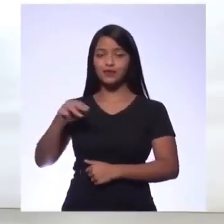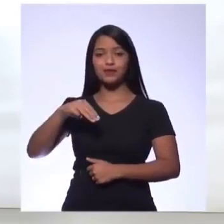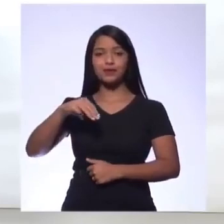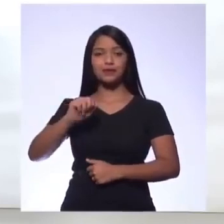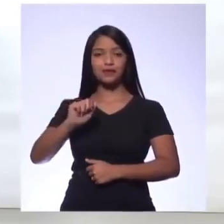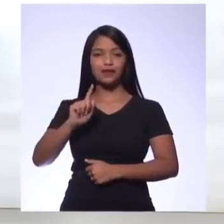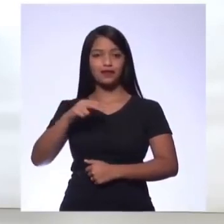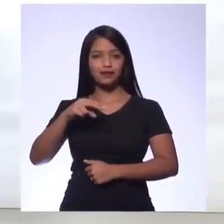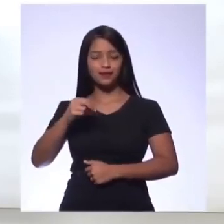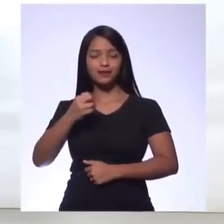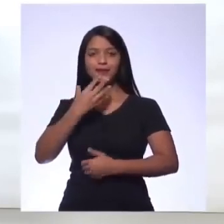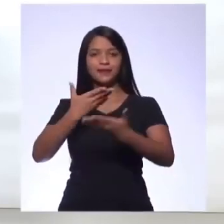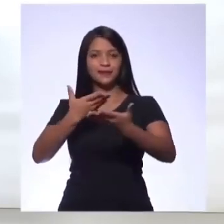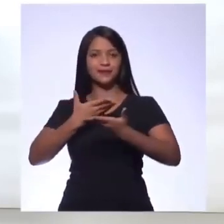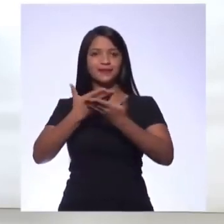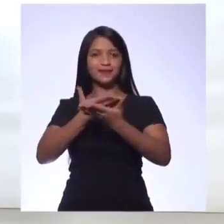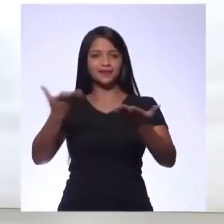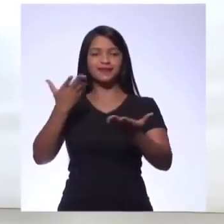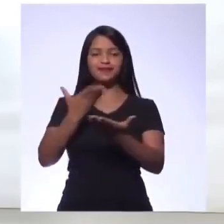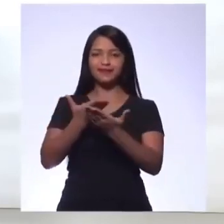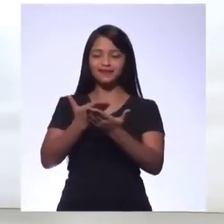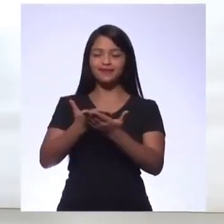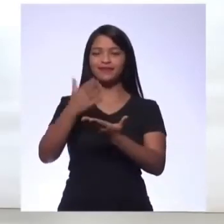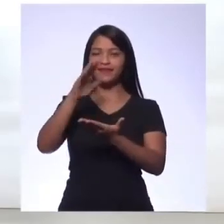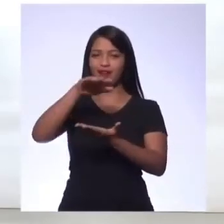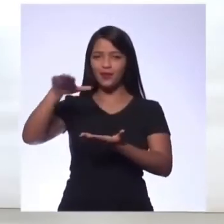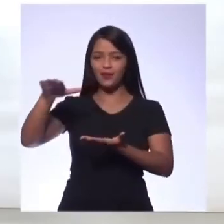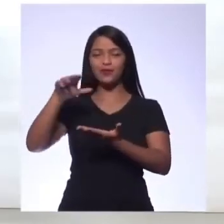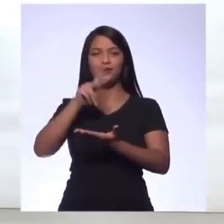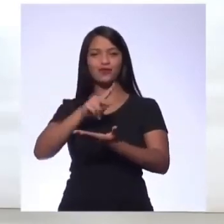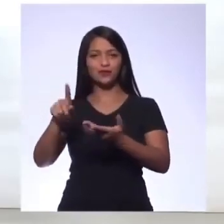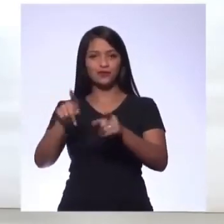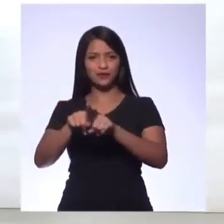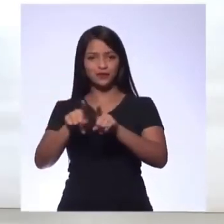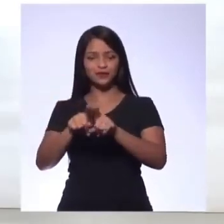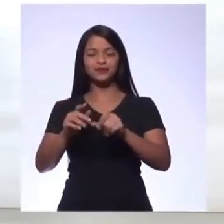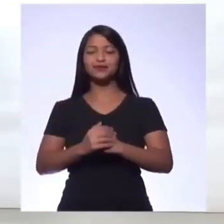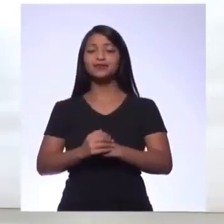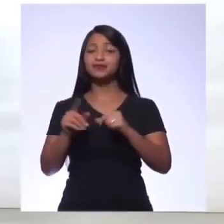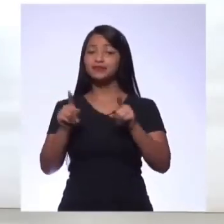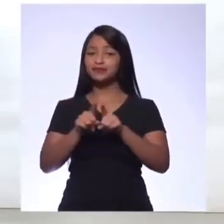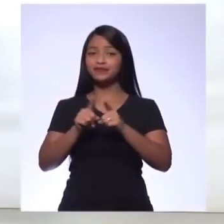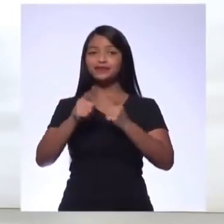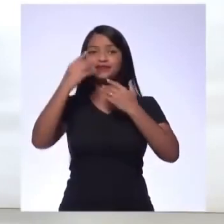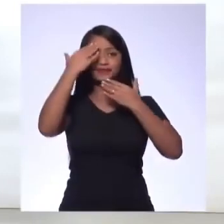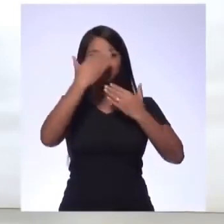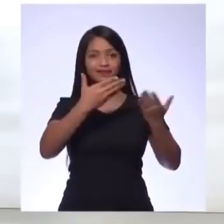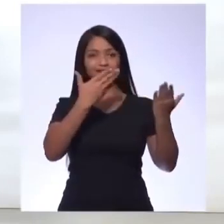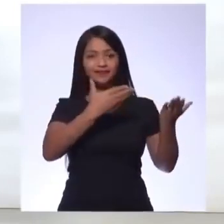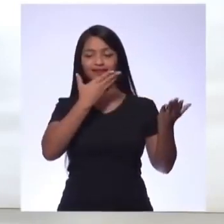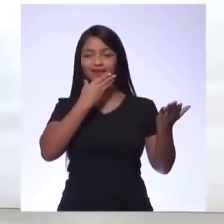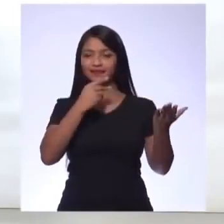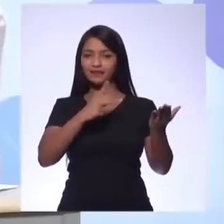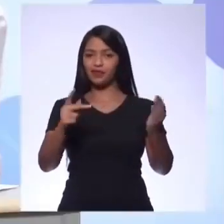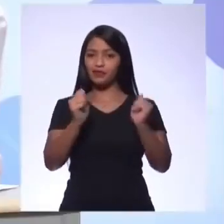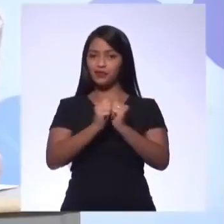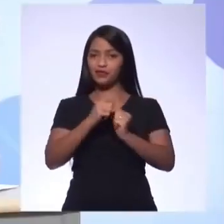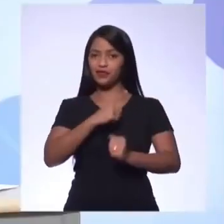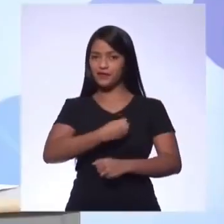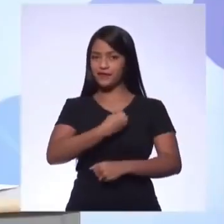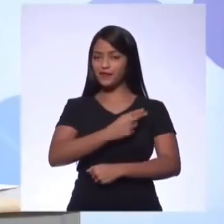as boas-vindas aí aos alunos, aos professores que estão nos acompanhando e ao nosso mediador aqui, o professor Edjoel, que está aqui ao meu